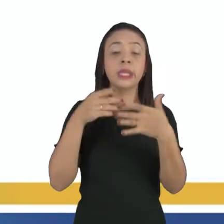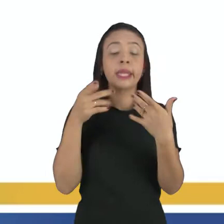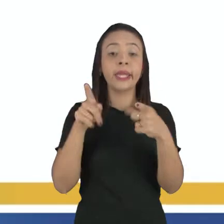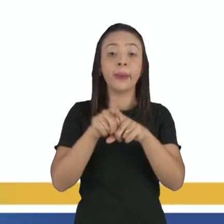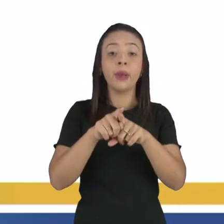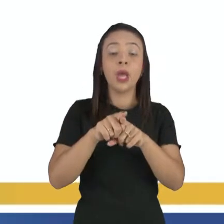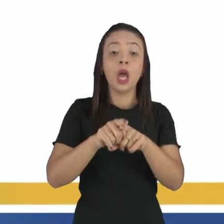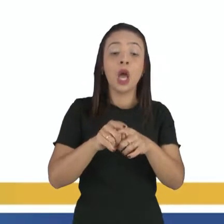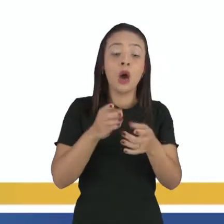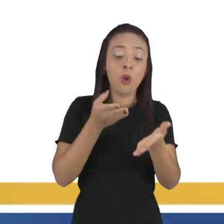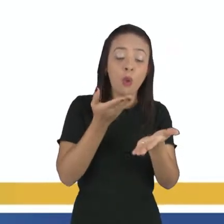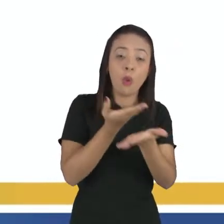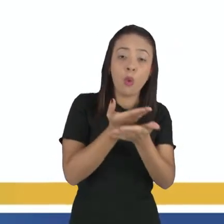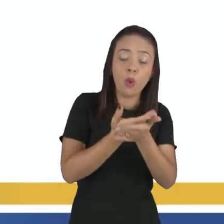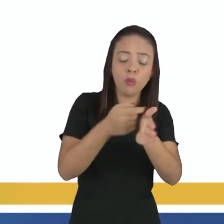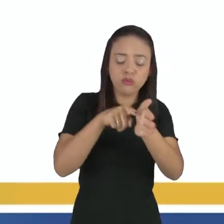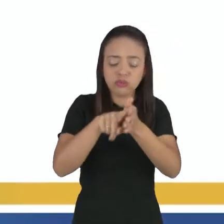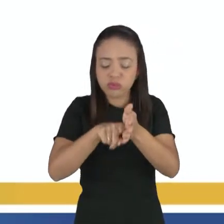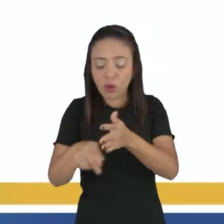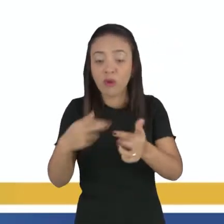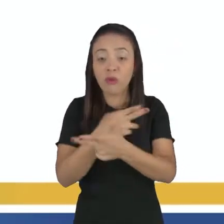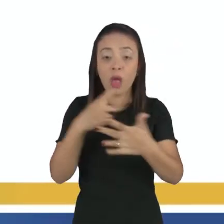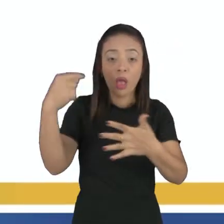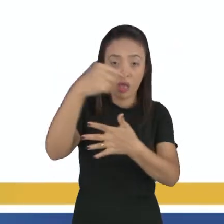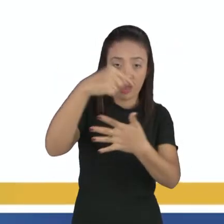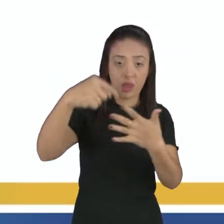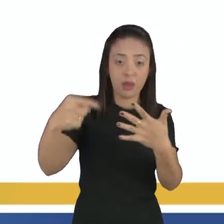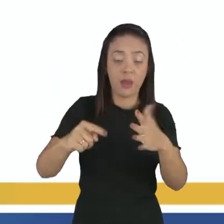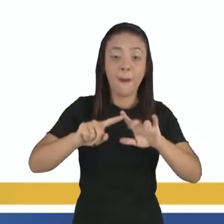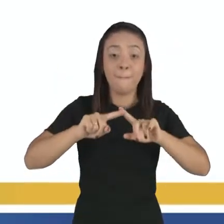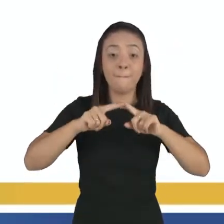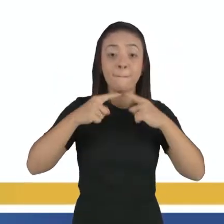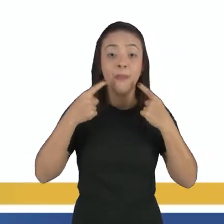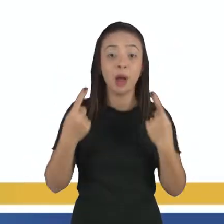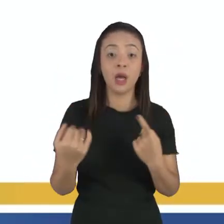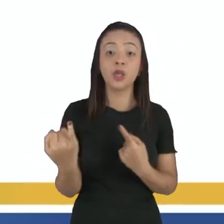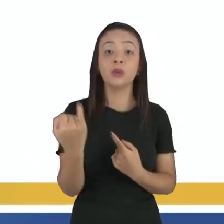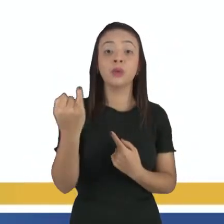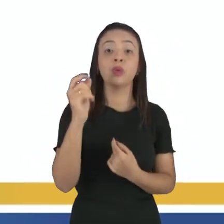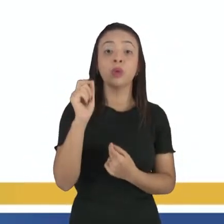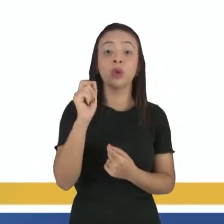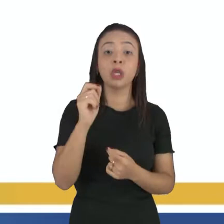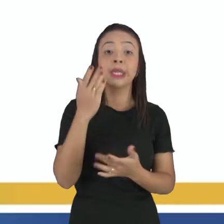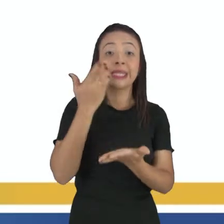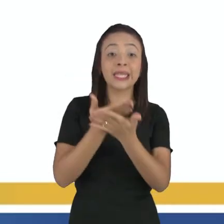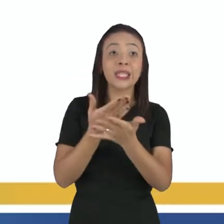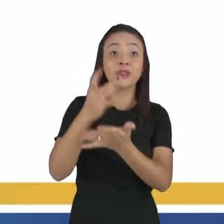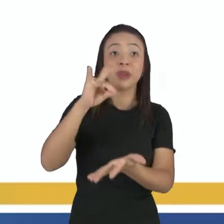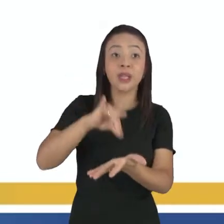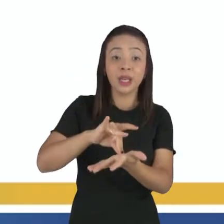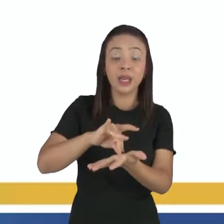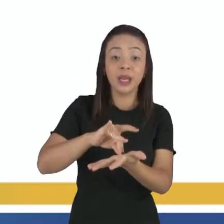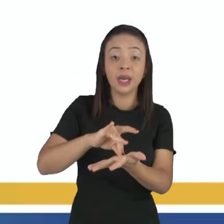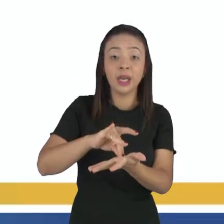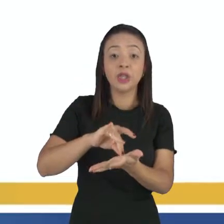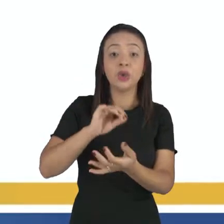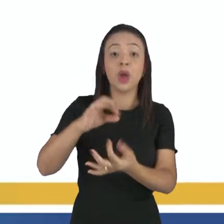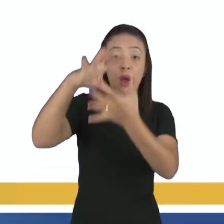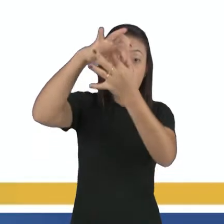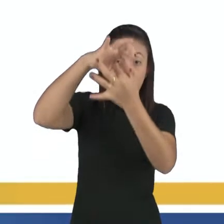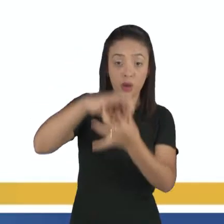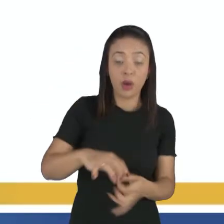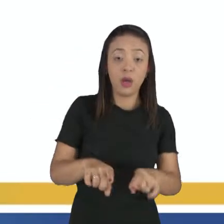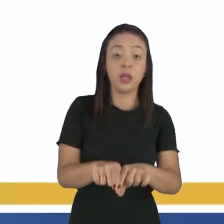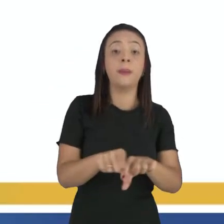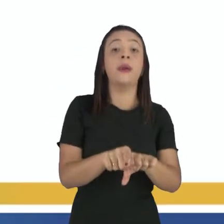diversas partes mas sempre buscando trazer à tona ou entendimento sobre a coesão EA coerência vejam